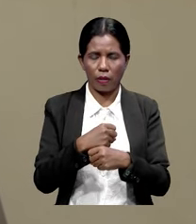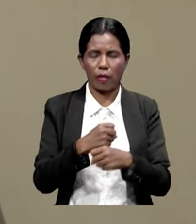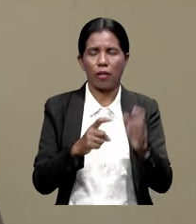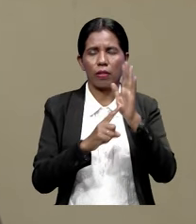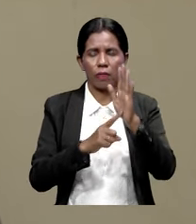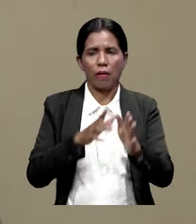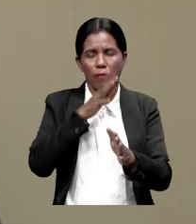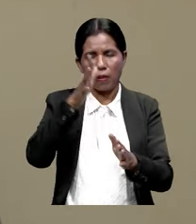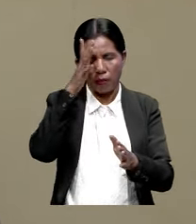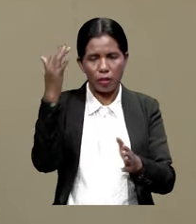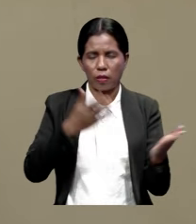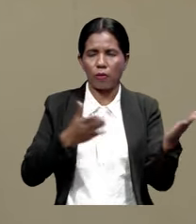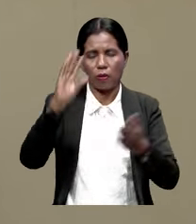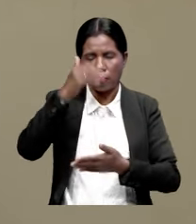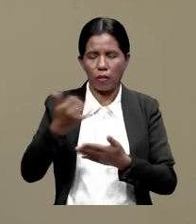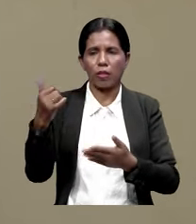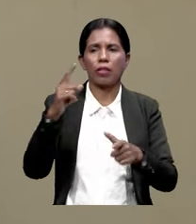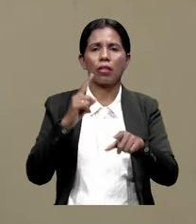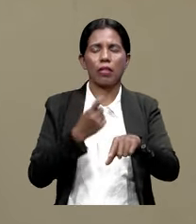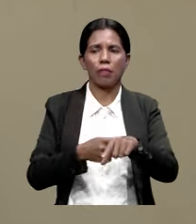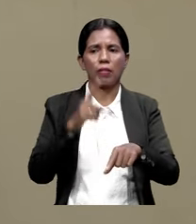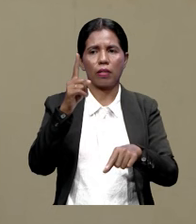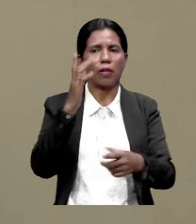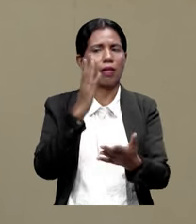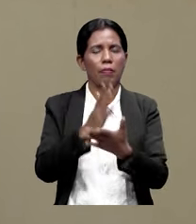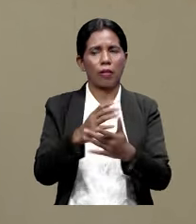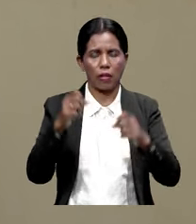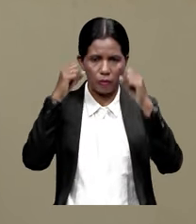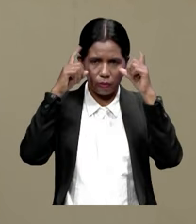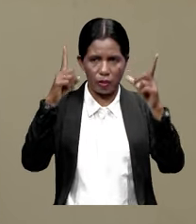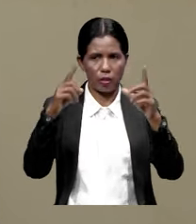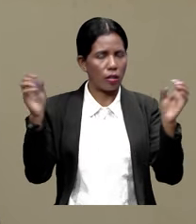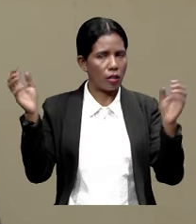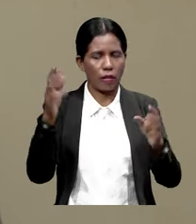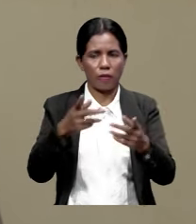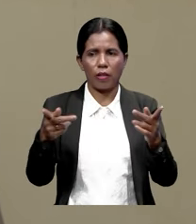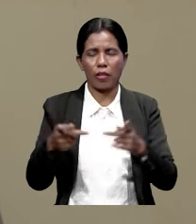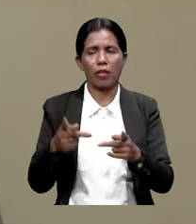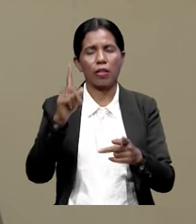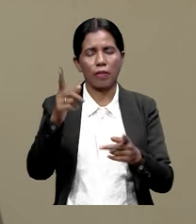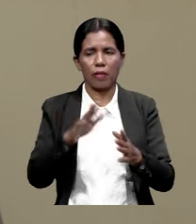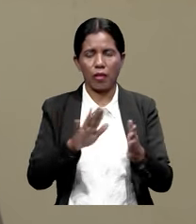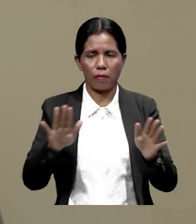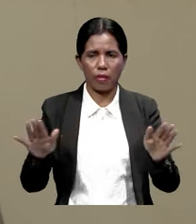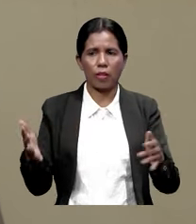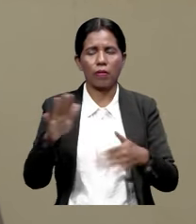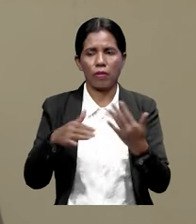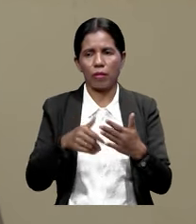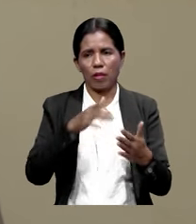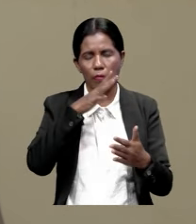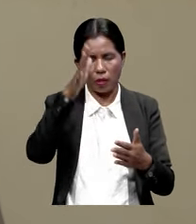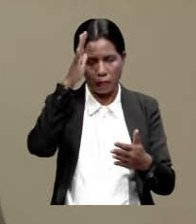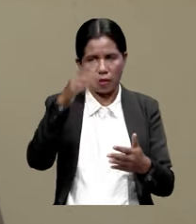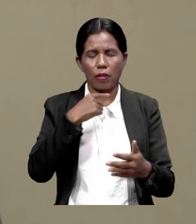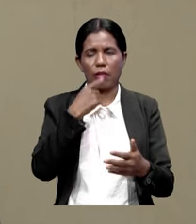aman sirat lori wan sira i depois to tempo ida hapara de repente i nune mos laye kunisoin jira bala bar sira i dane maka ina ama dalaruma